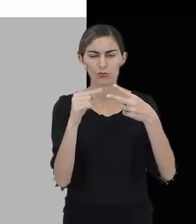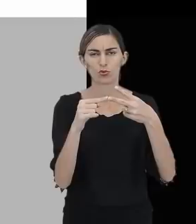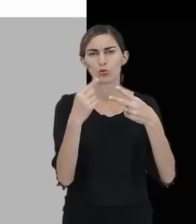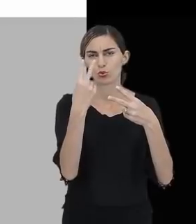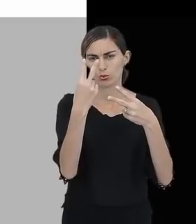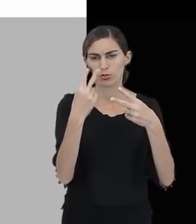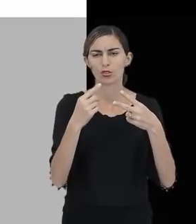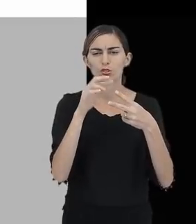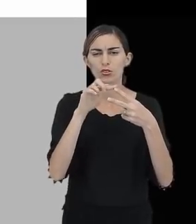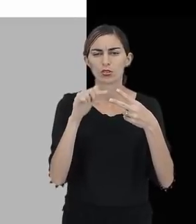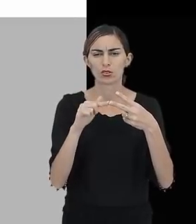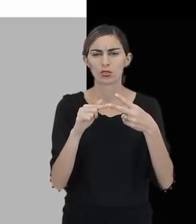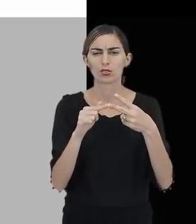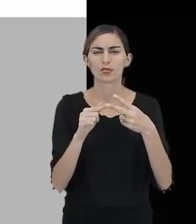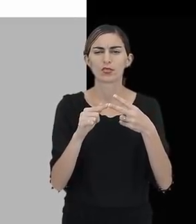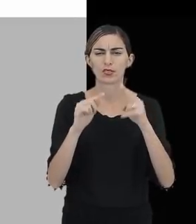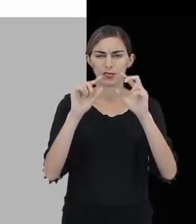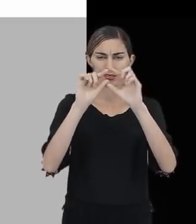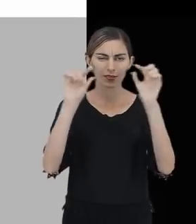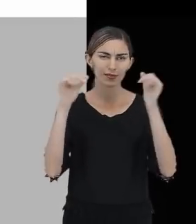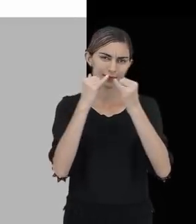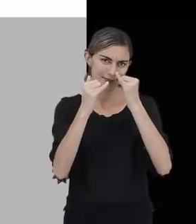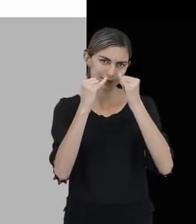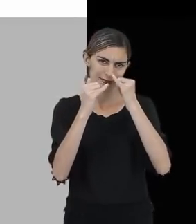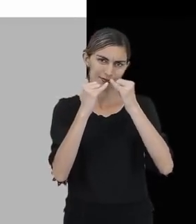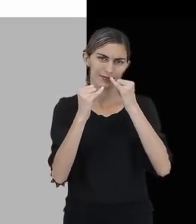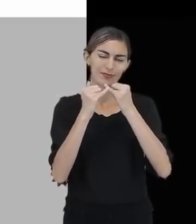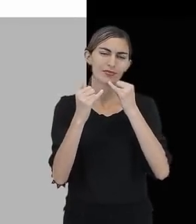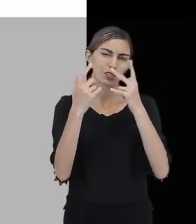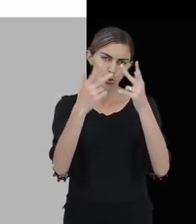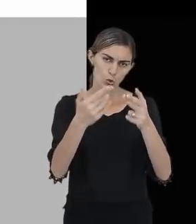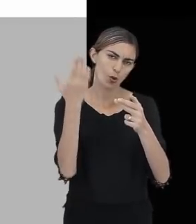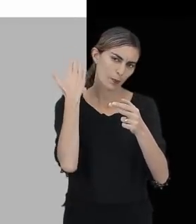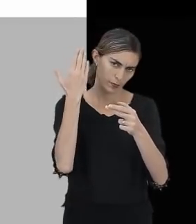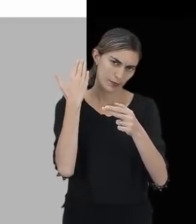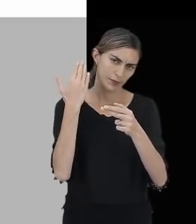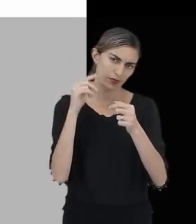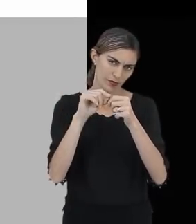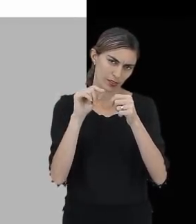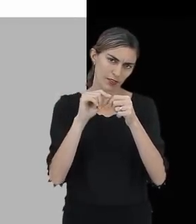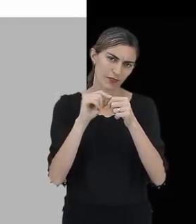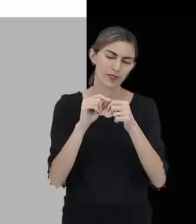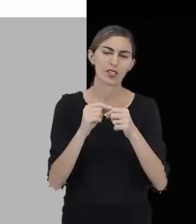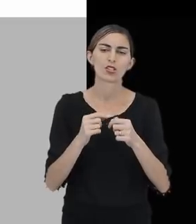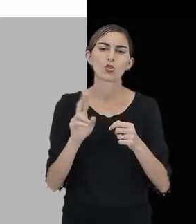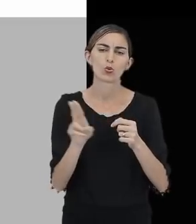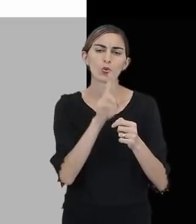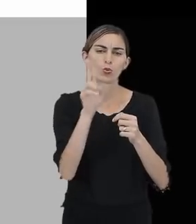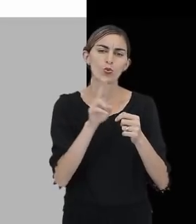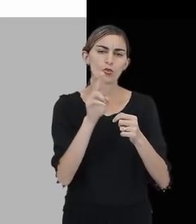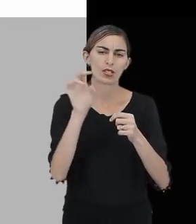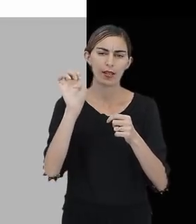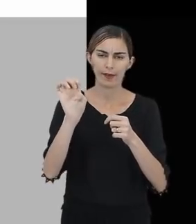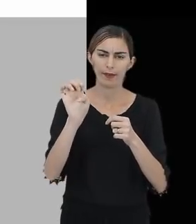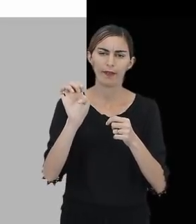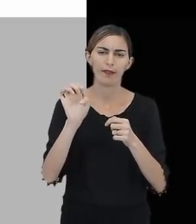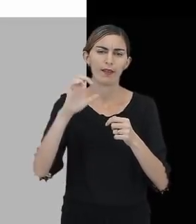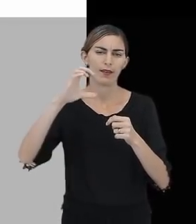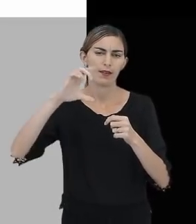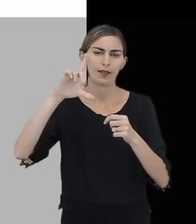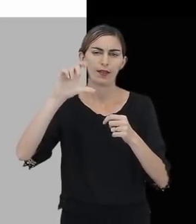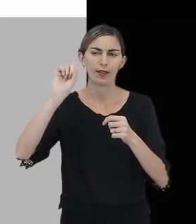aqui. Então similar como a gente fez no acesso a string, a gente vai usar a classe R aqui,